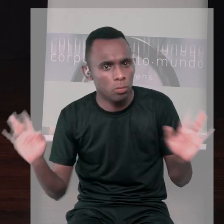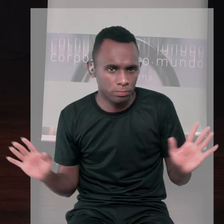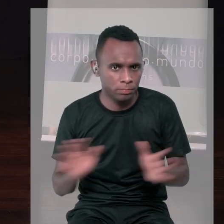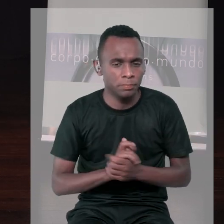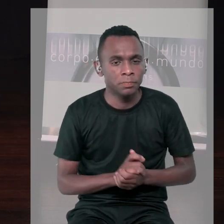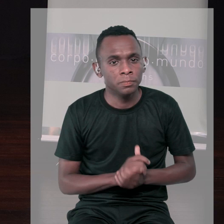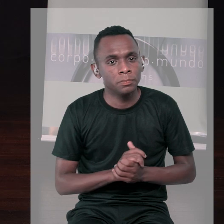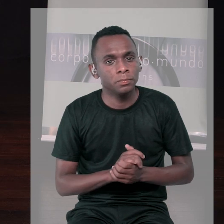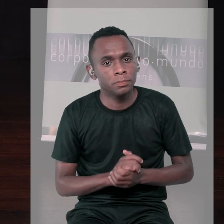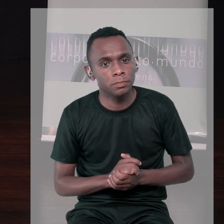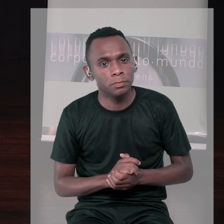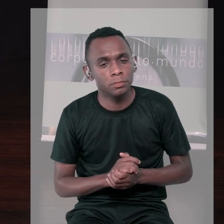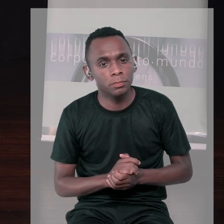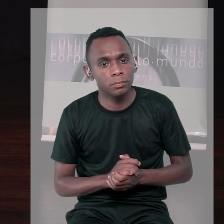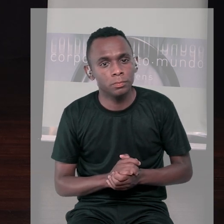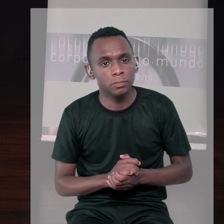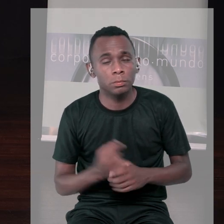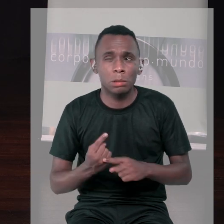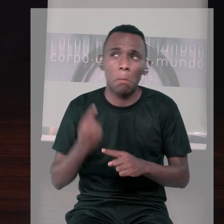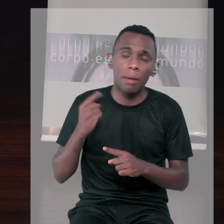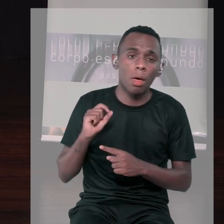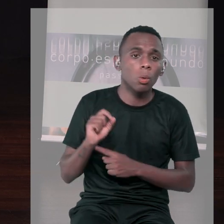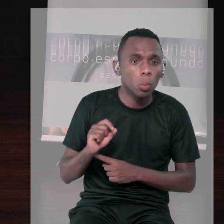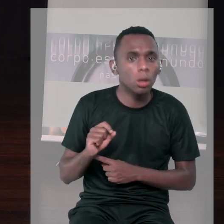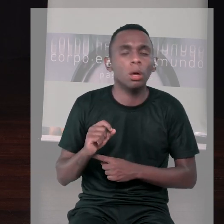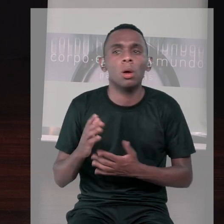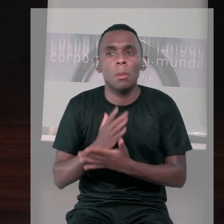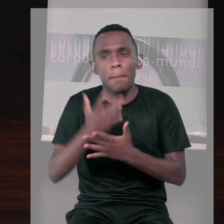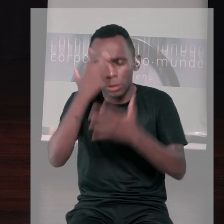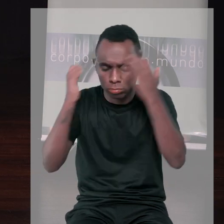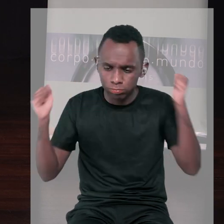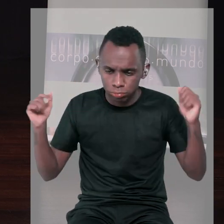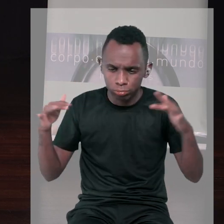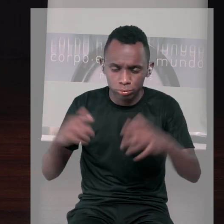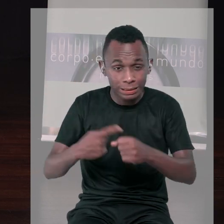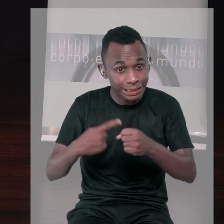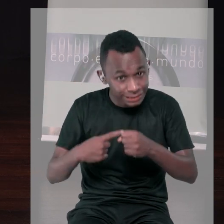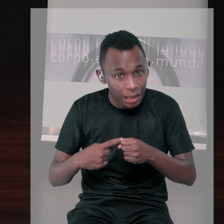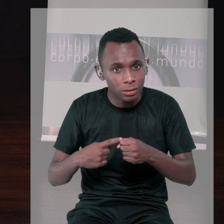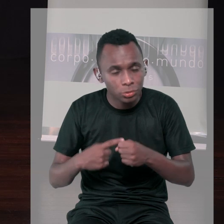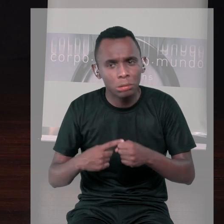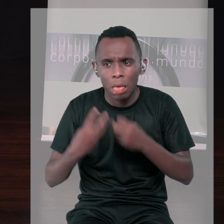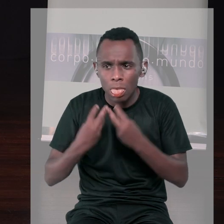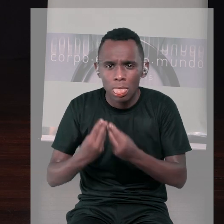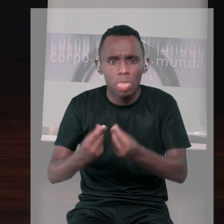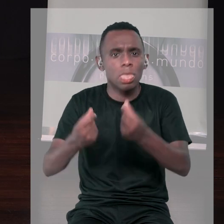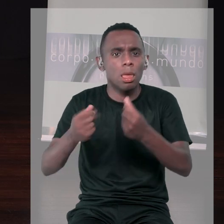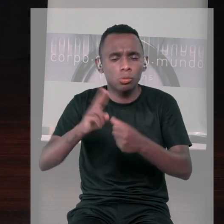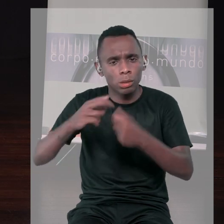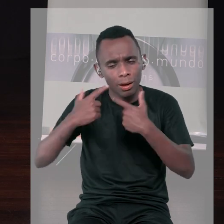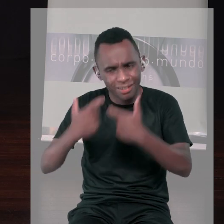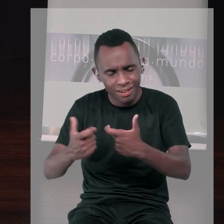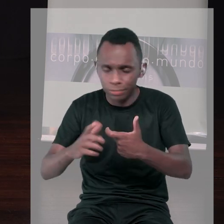Não que no passado, né, os habitantes das cidades não fossem eles mesmos destruídos pelas guerras, mas é que hoje o